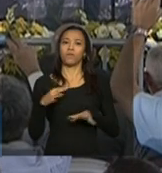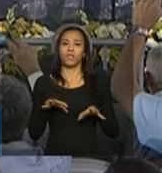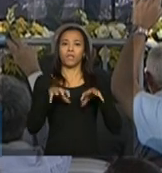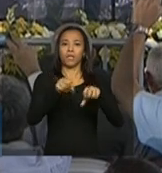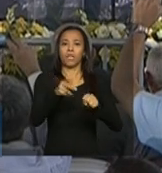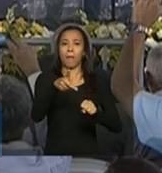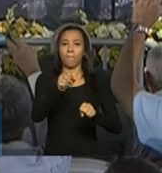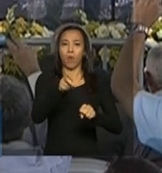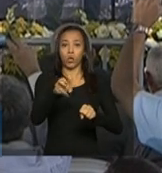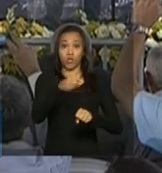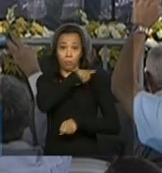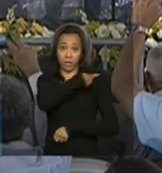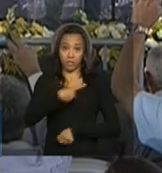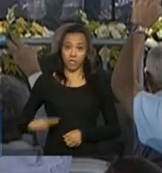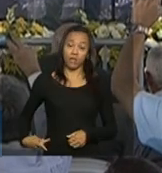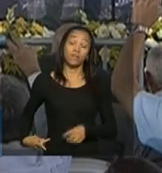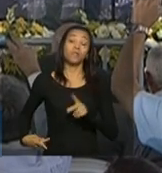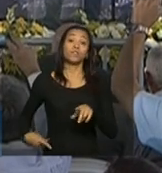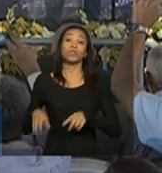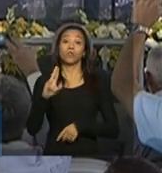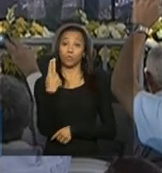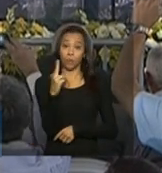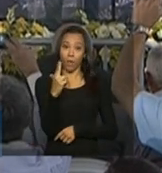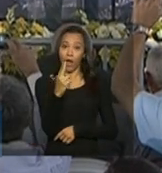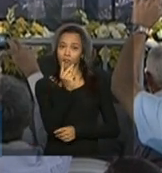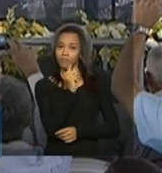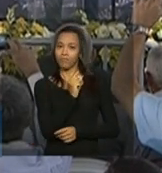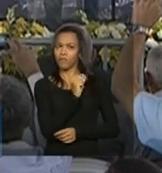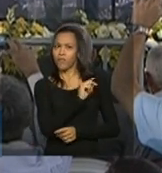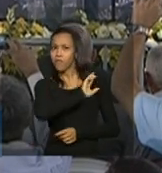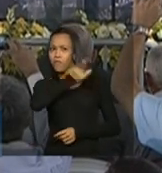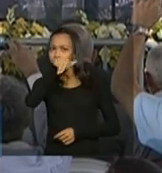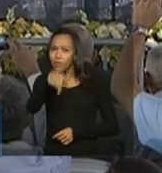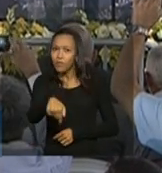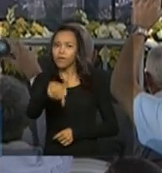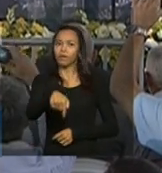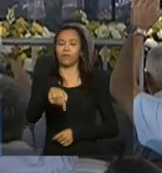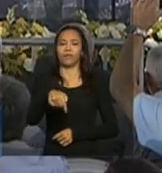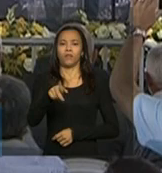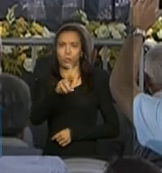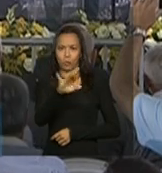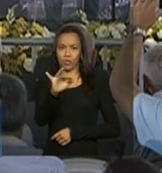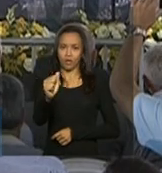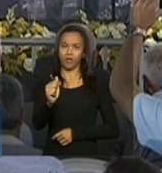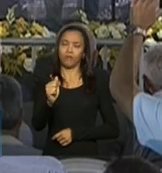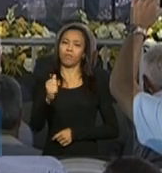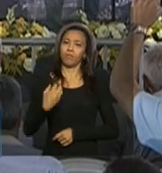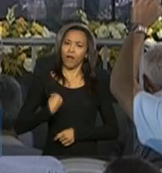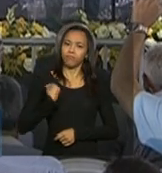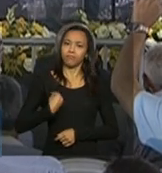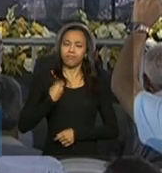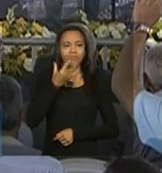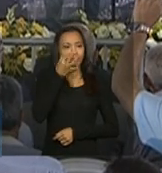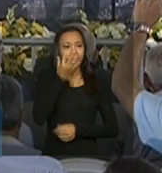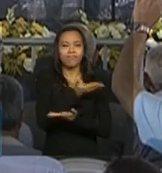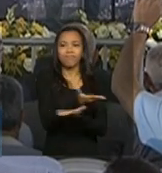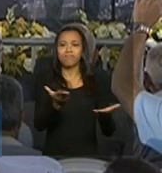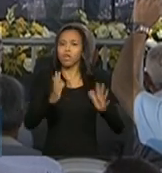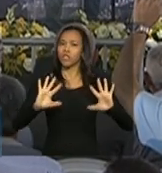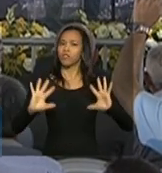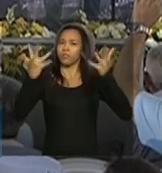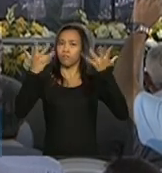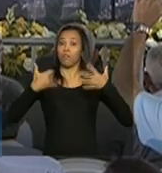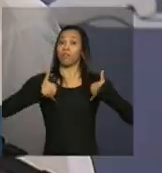Uruguai, deu uma escapada da posse para poder estar aqui no aniversário da nossa cidade. E essas são coisas